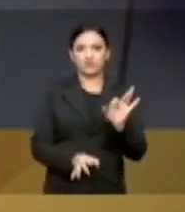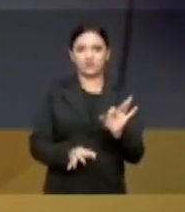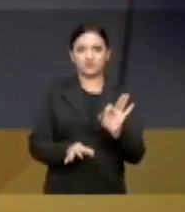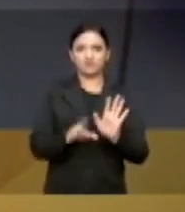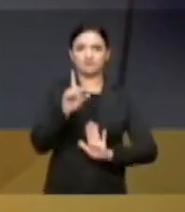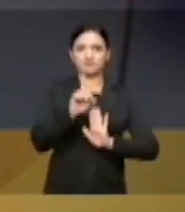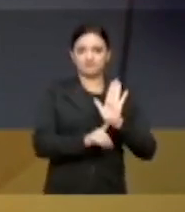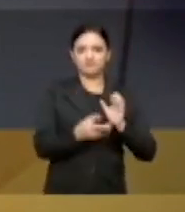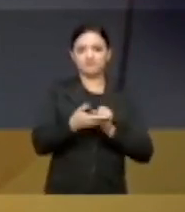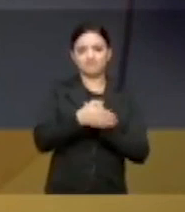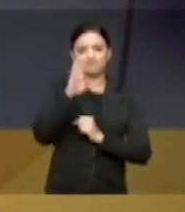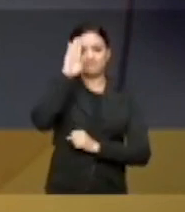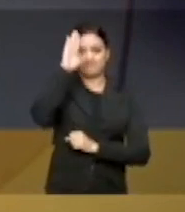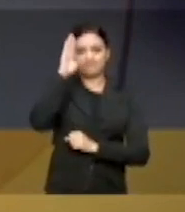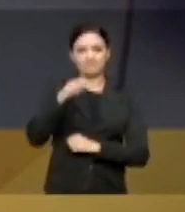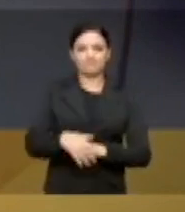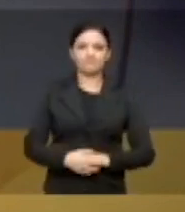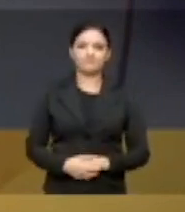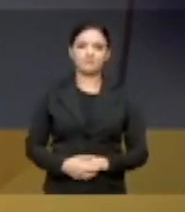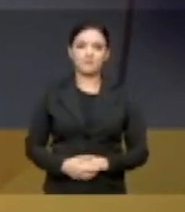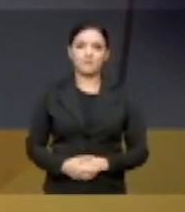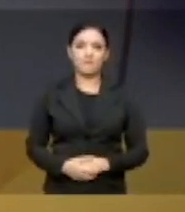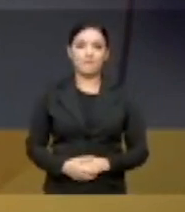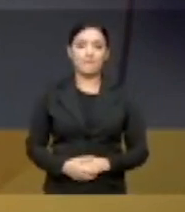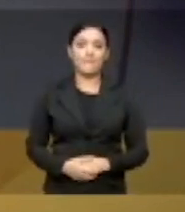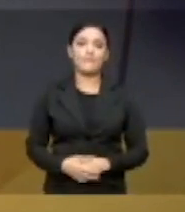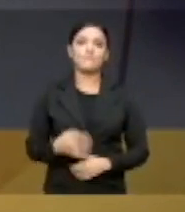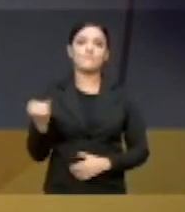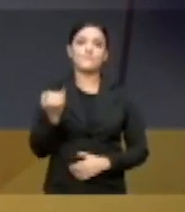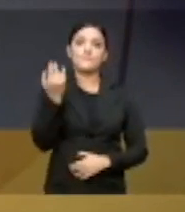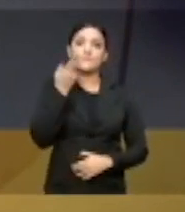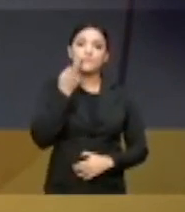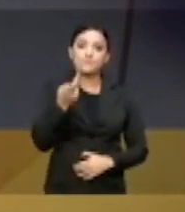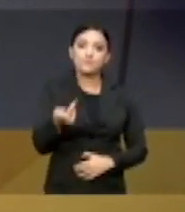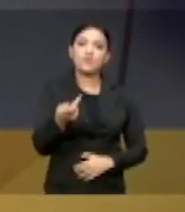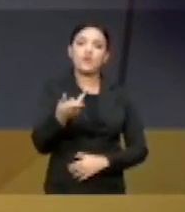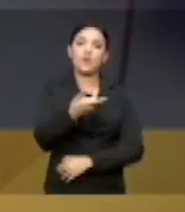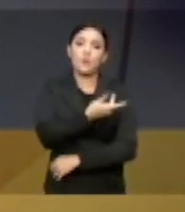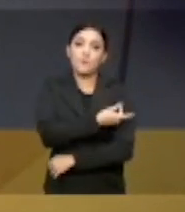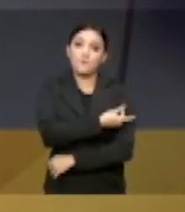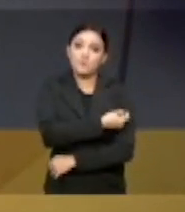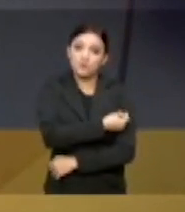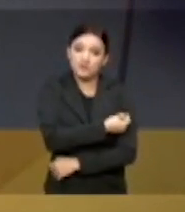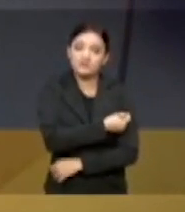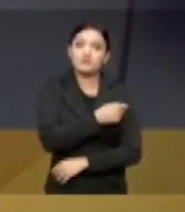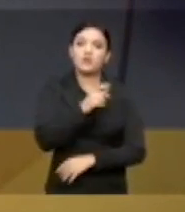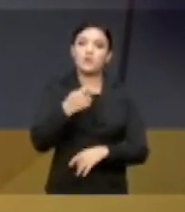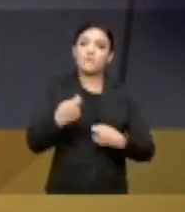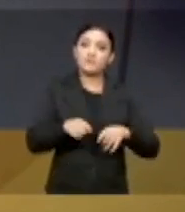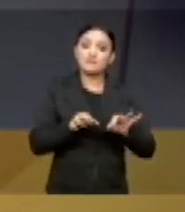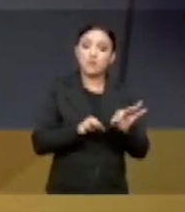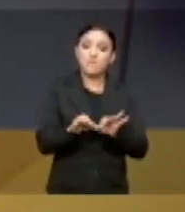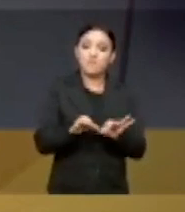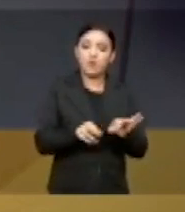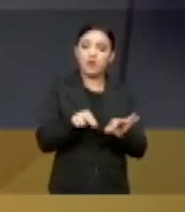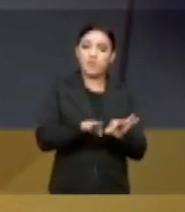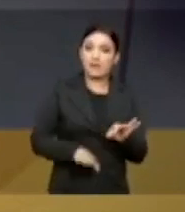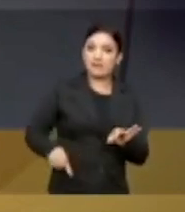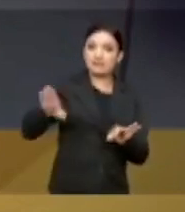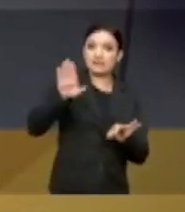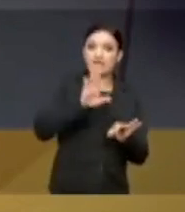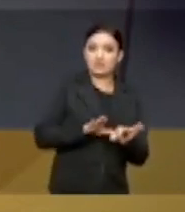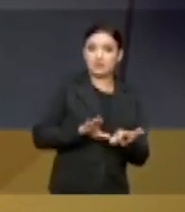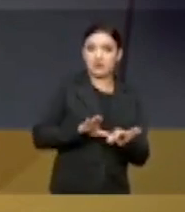fim, importa enfatizar que a imunização será levada a efeito com base no Programa Nacional de Imunização,